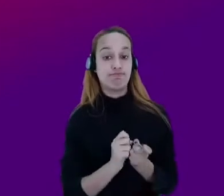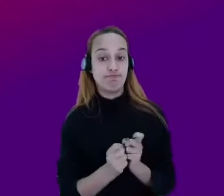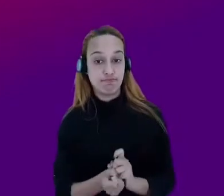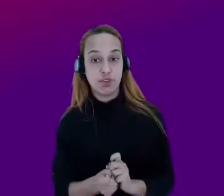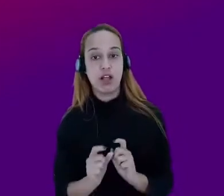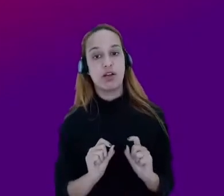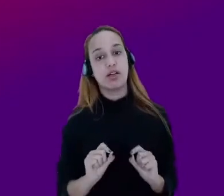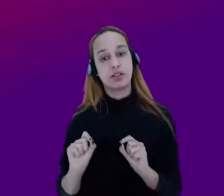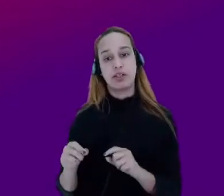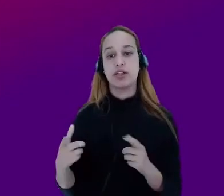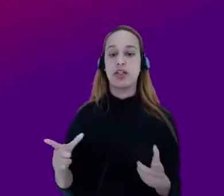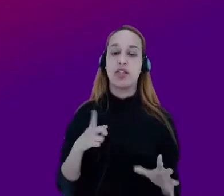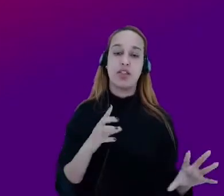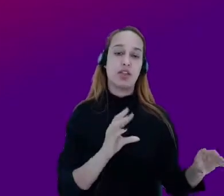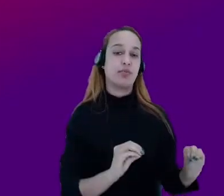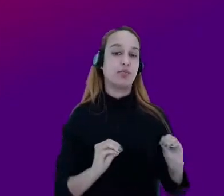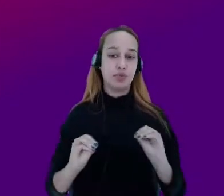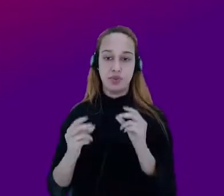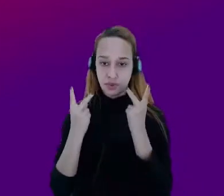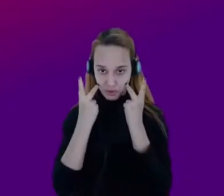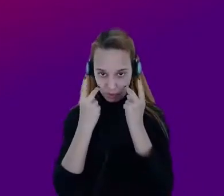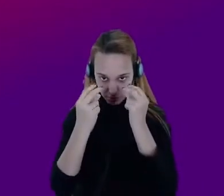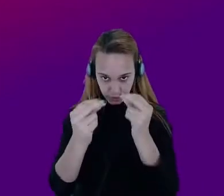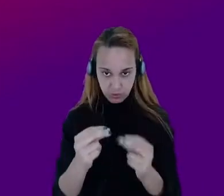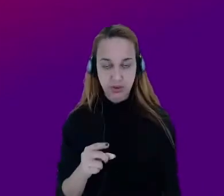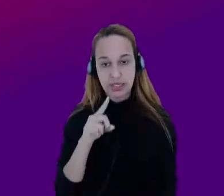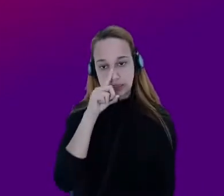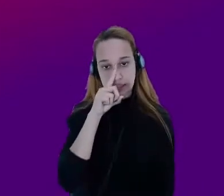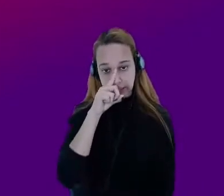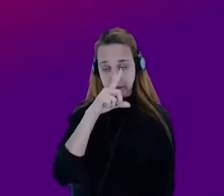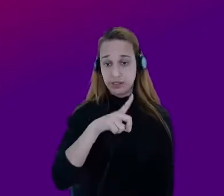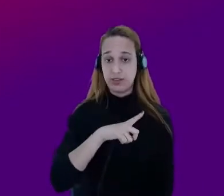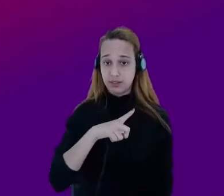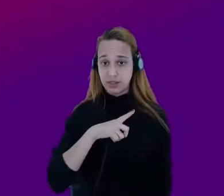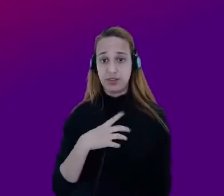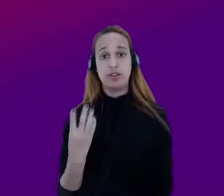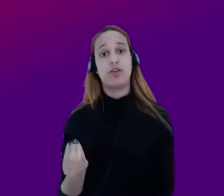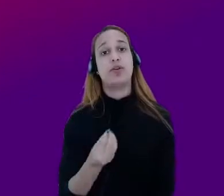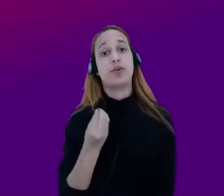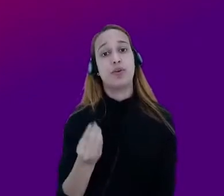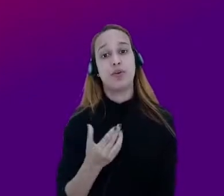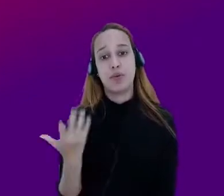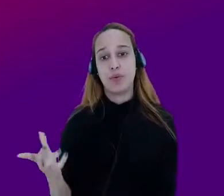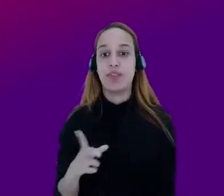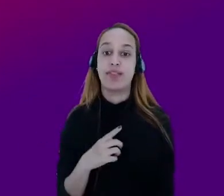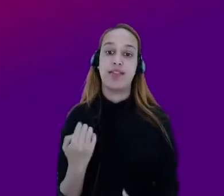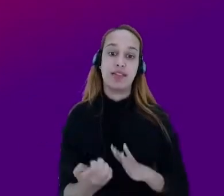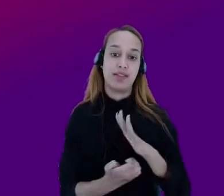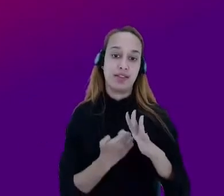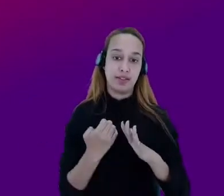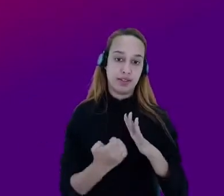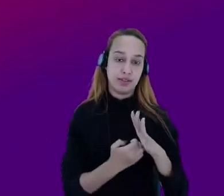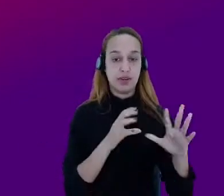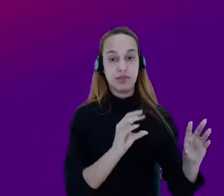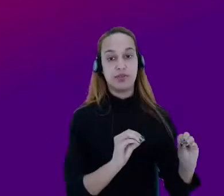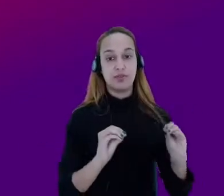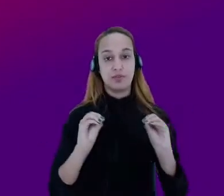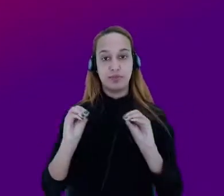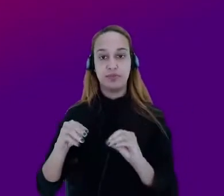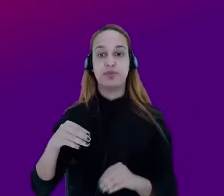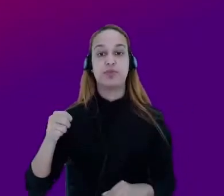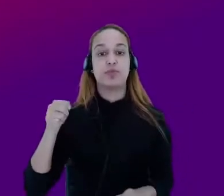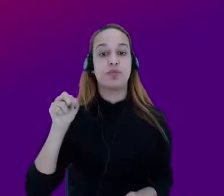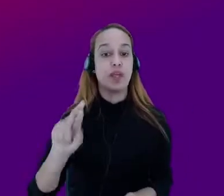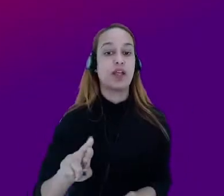migração natural de risco? Vai existir, não tem como. Existem empresas de transporte marítimo que estão investindo